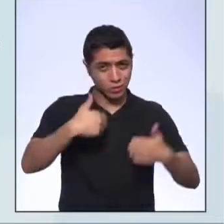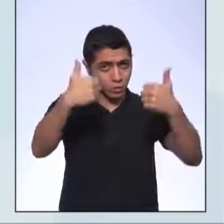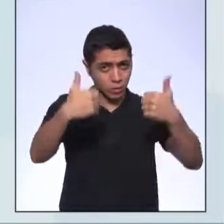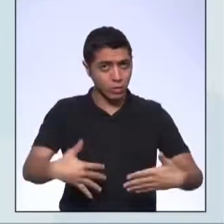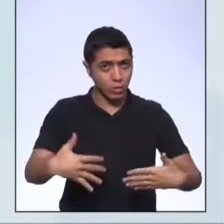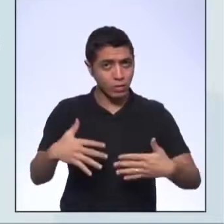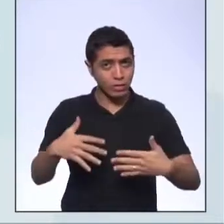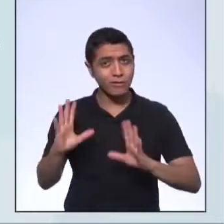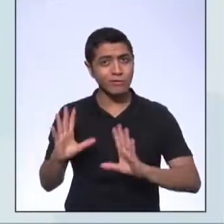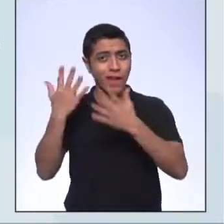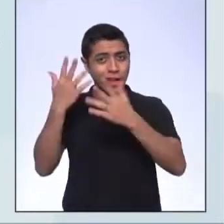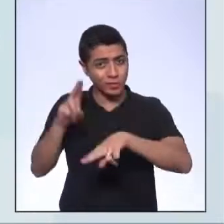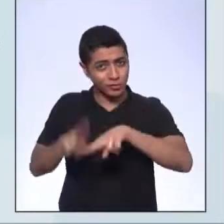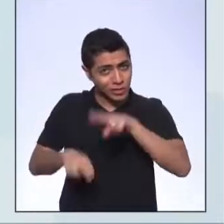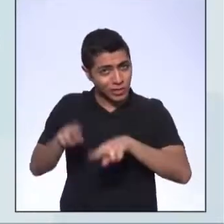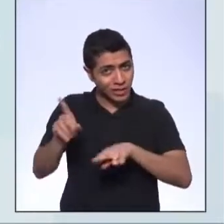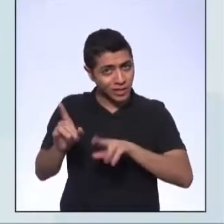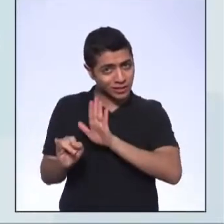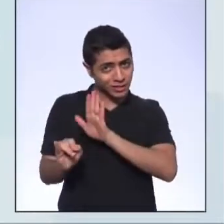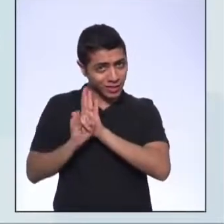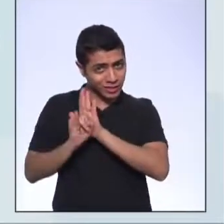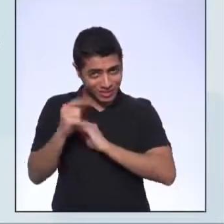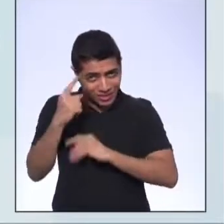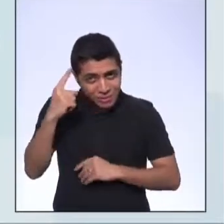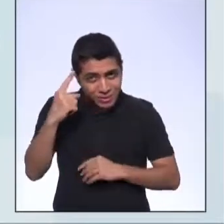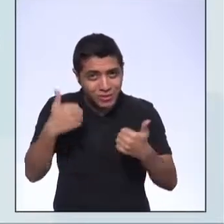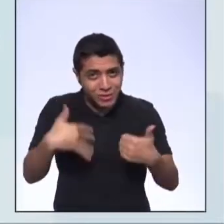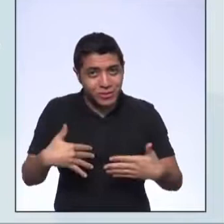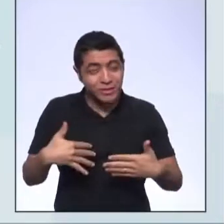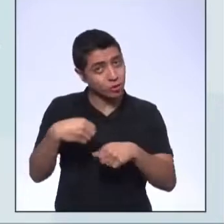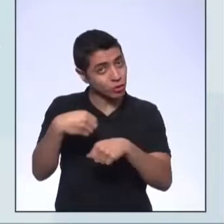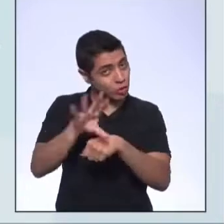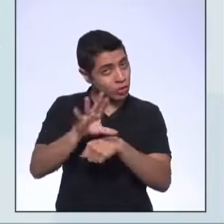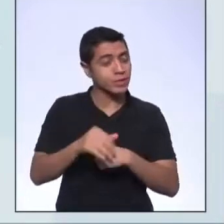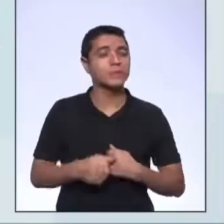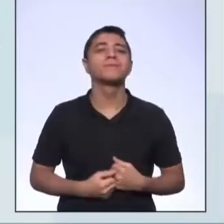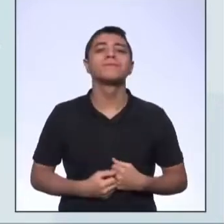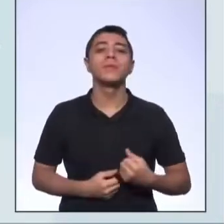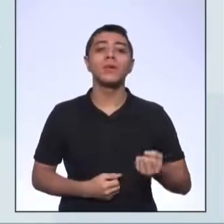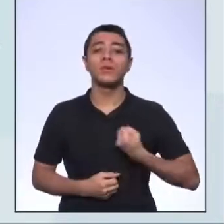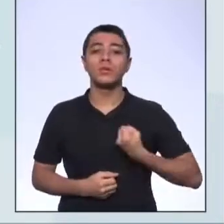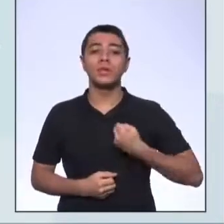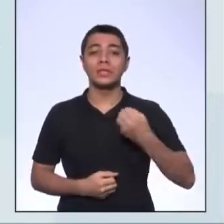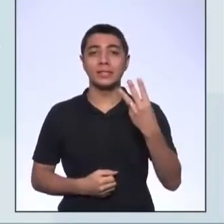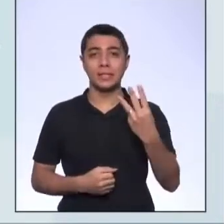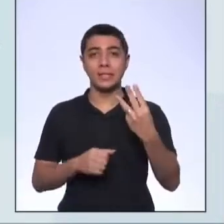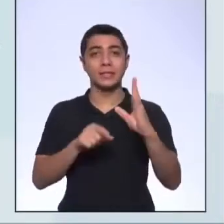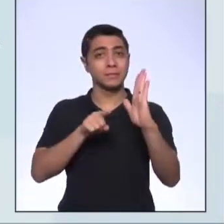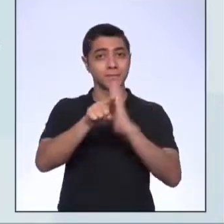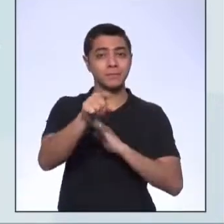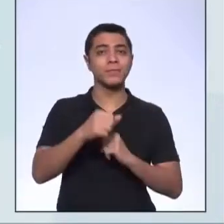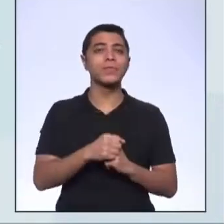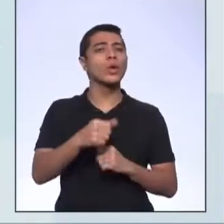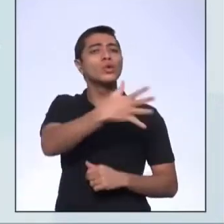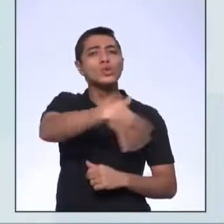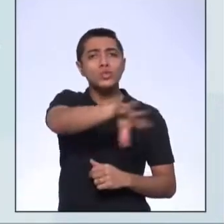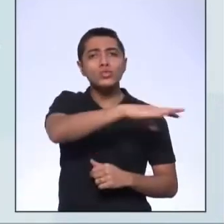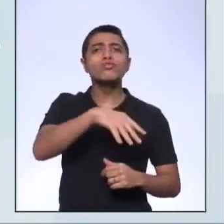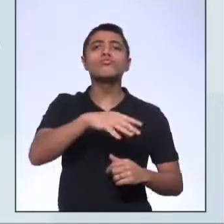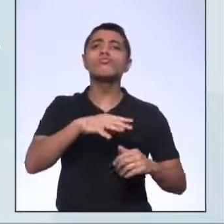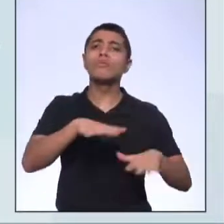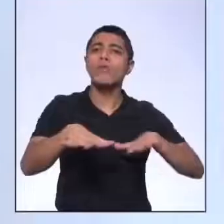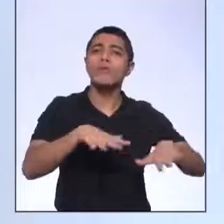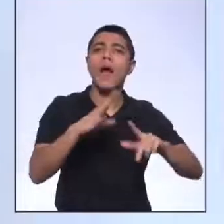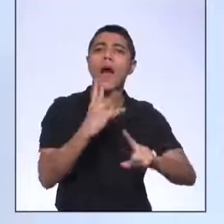para vocês aqui tá aí Pergunta três qual a importância dessas manifestações artísticas para a disseminação da arte